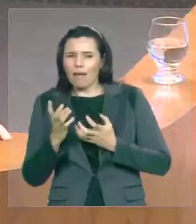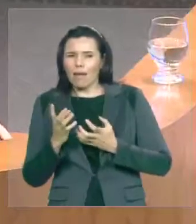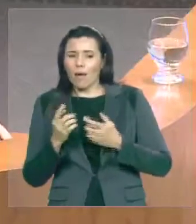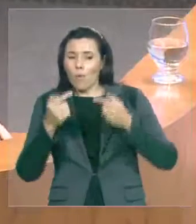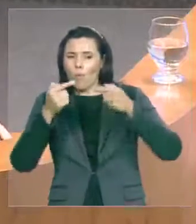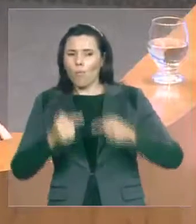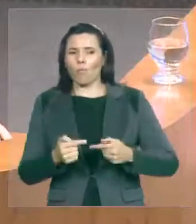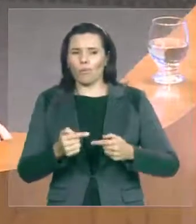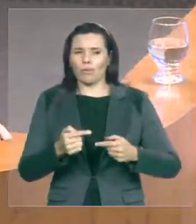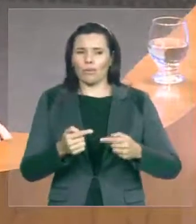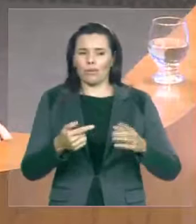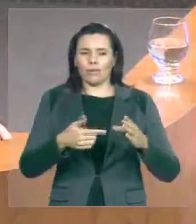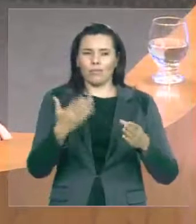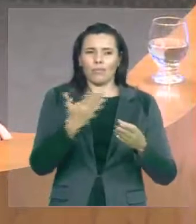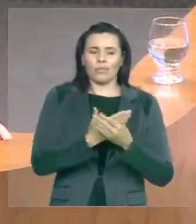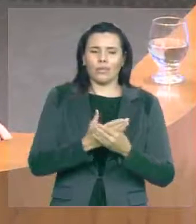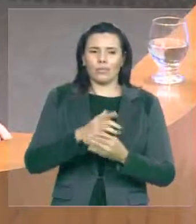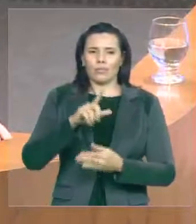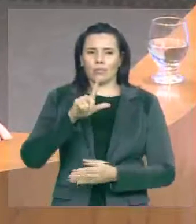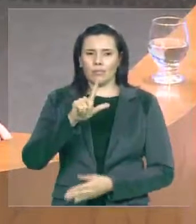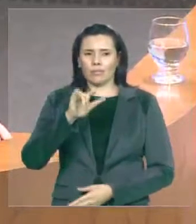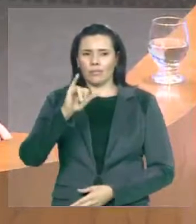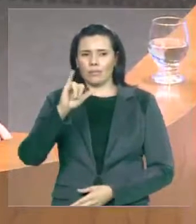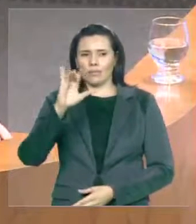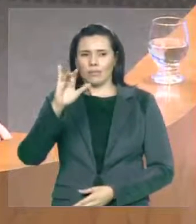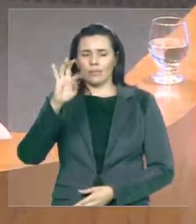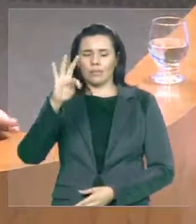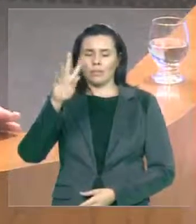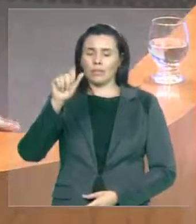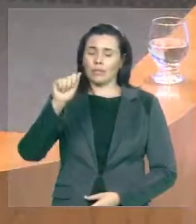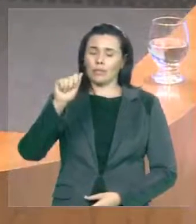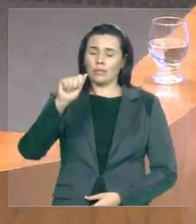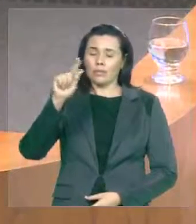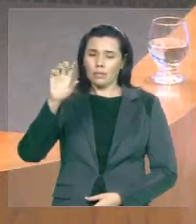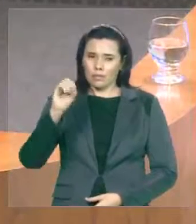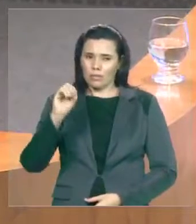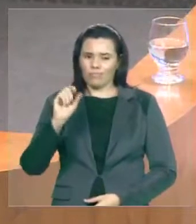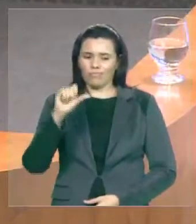Isto é crime de lesa cidade.